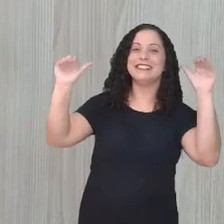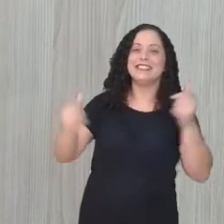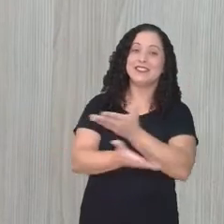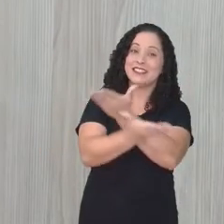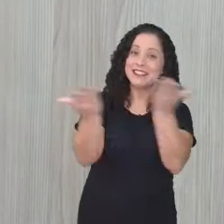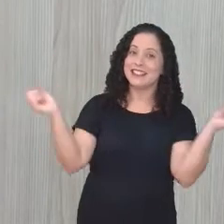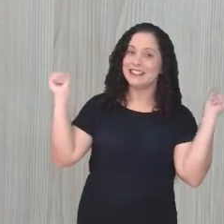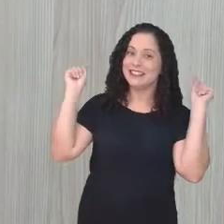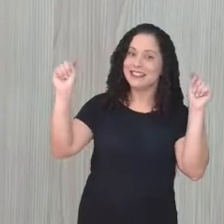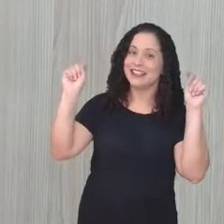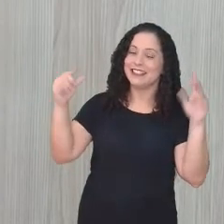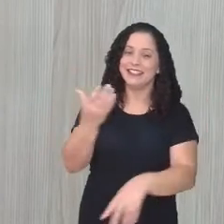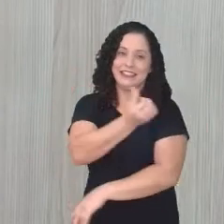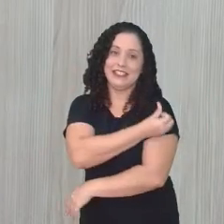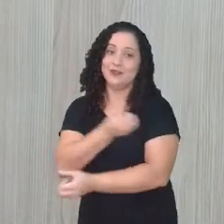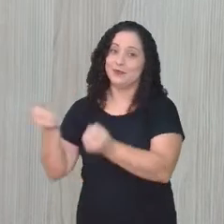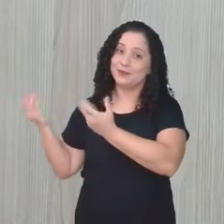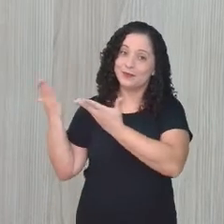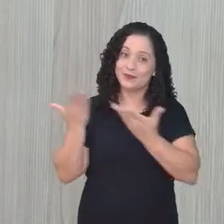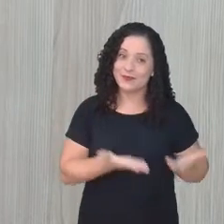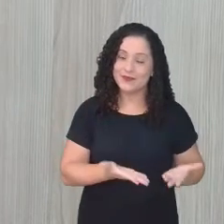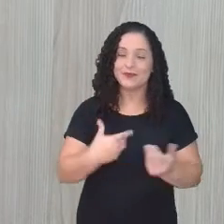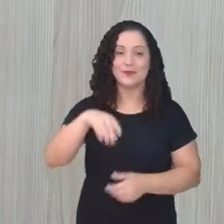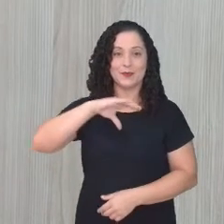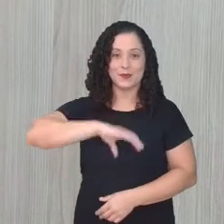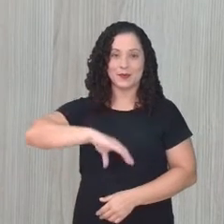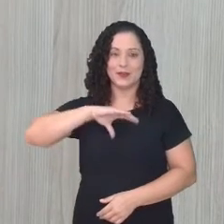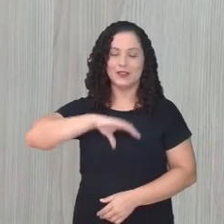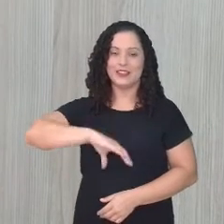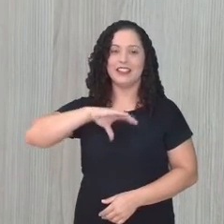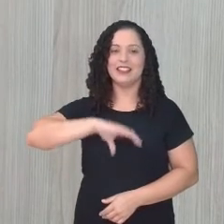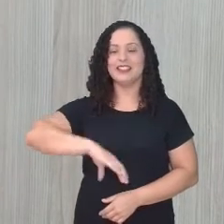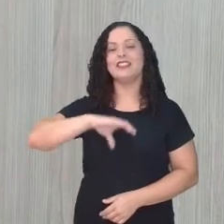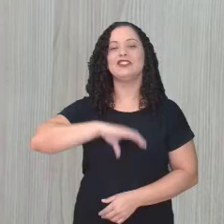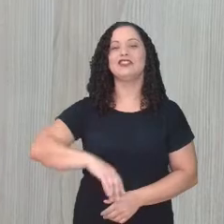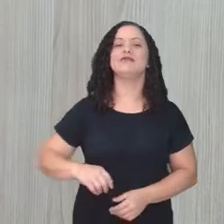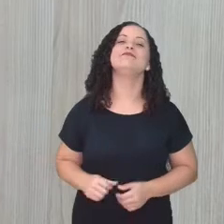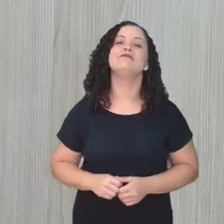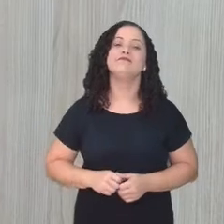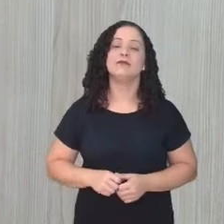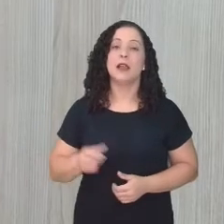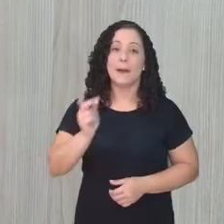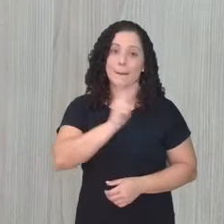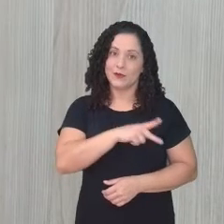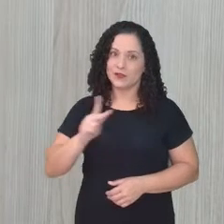Casa, sexto ano, sejam todos bem-vindos à aula de língua portuguesa.